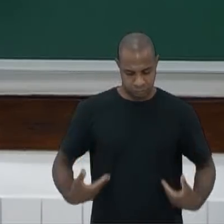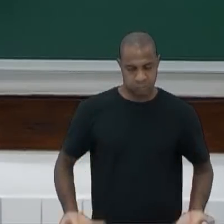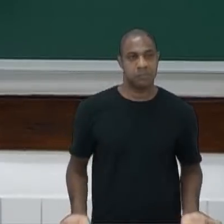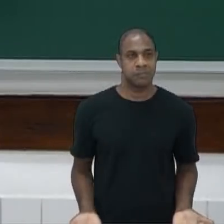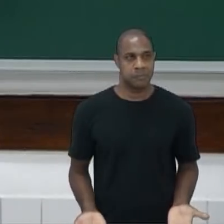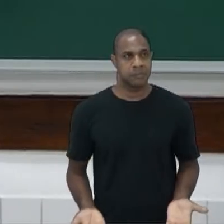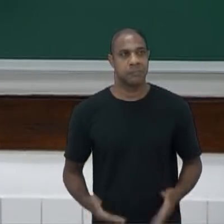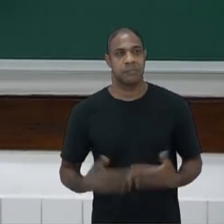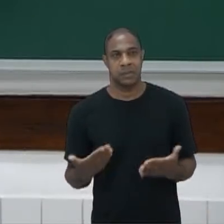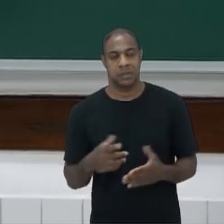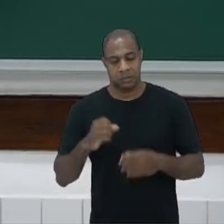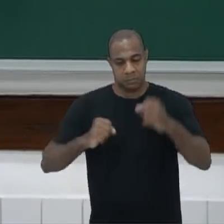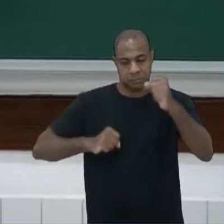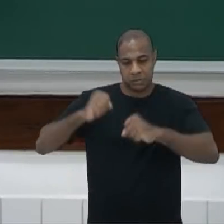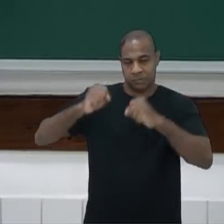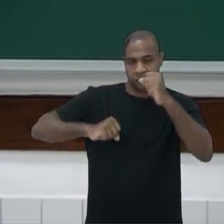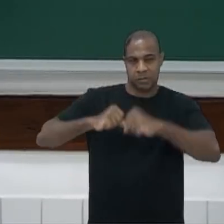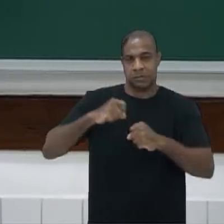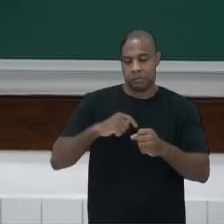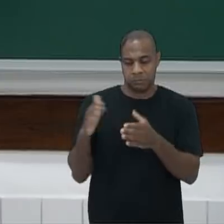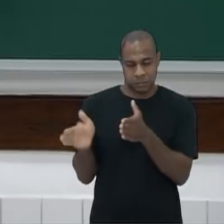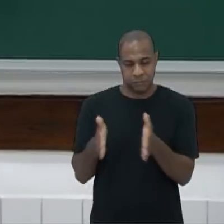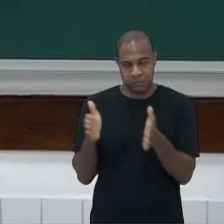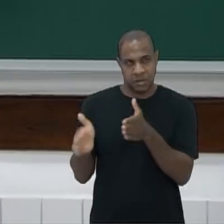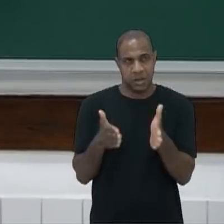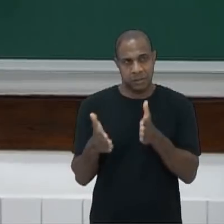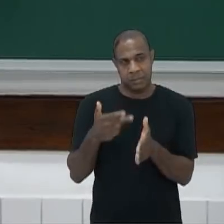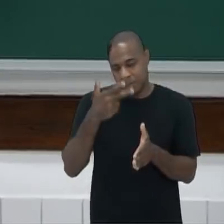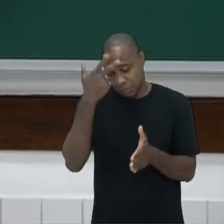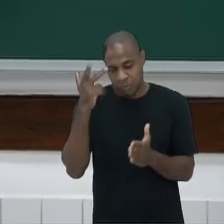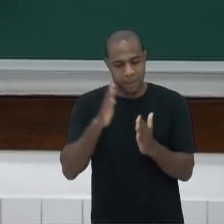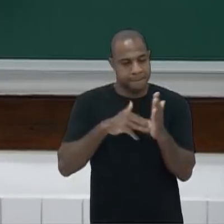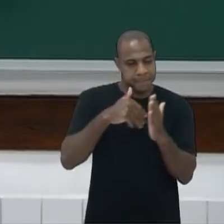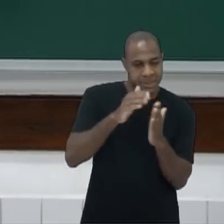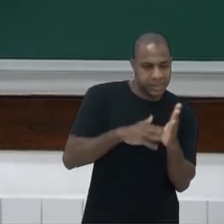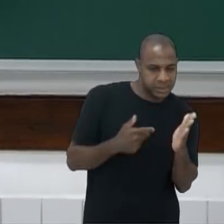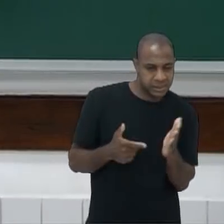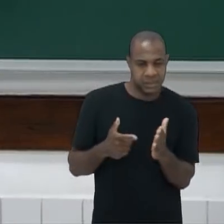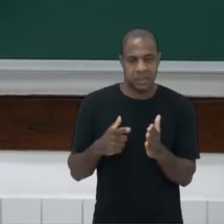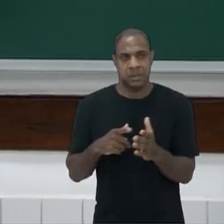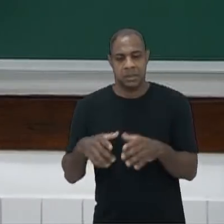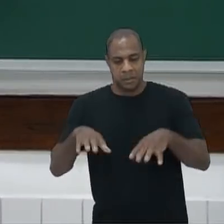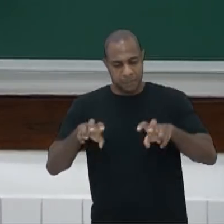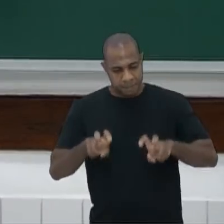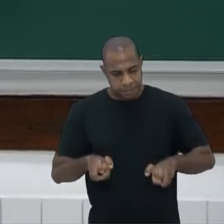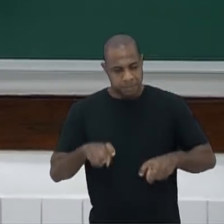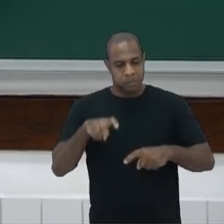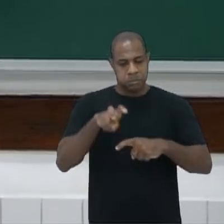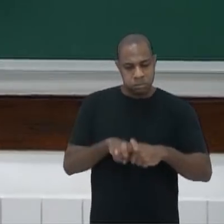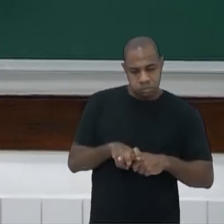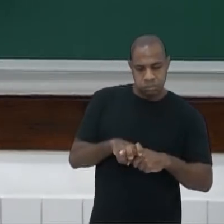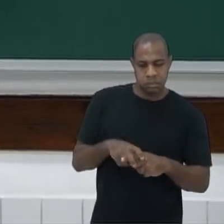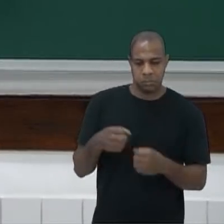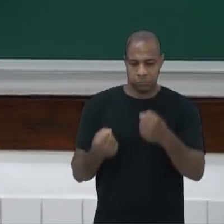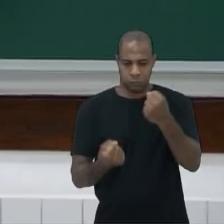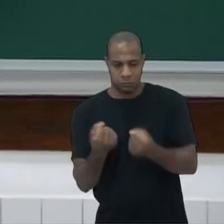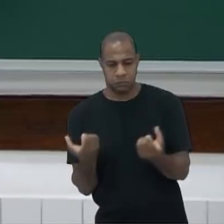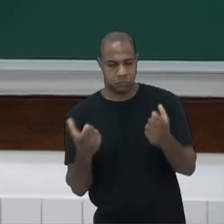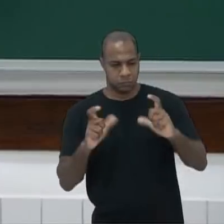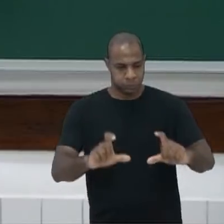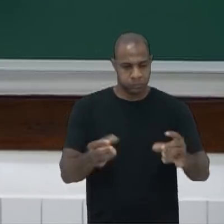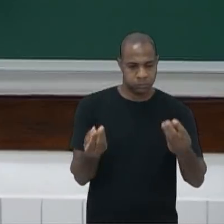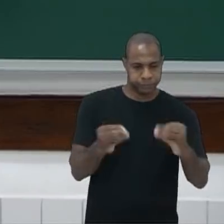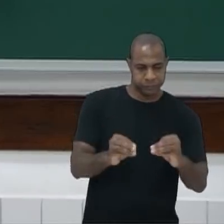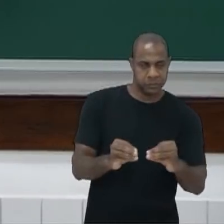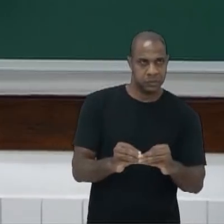Então, quando numa fábrica eu tenho uma linha de produção, uma pessoa pinta, uma pessoa coloca o banco, uma pessoa coloca o volante, no final eu